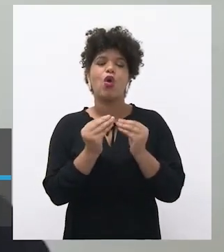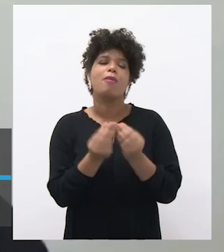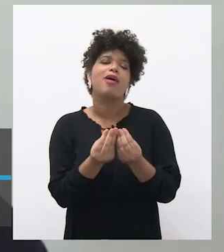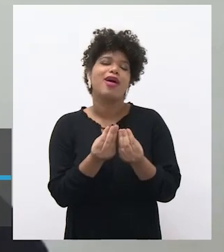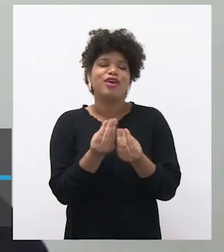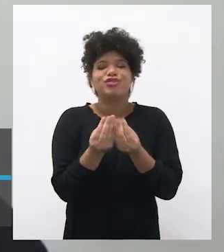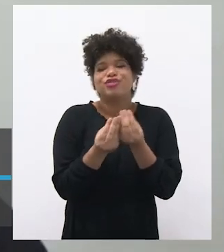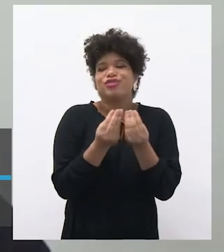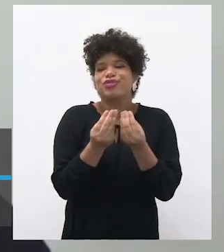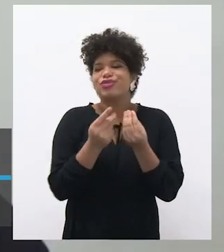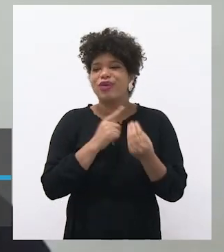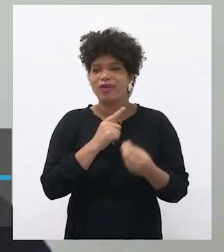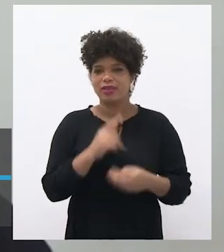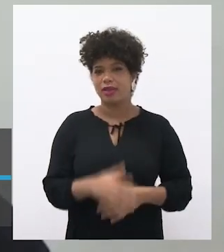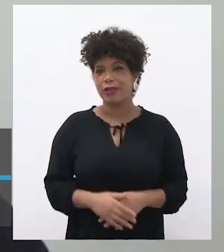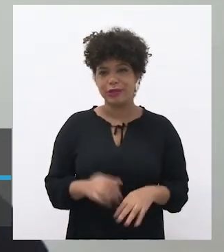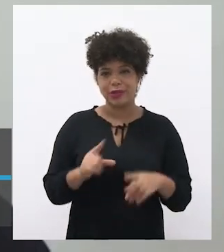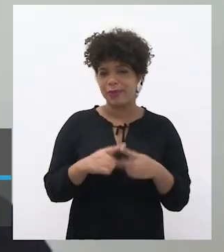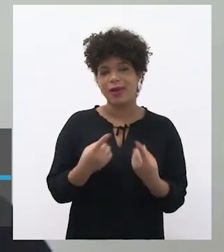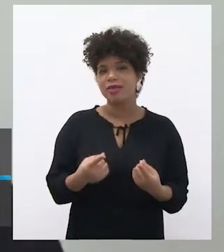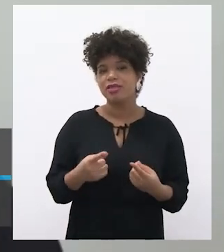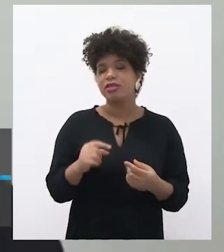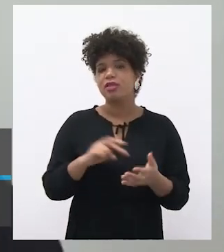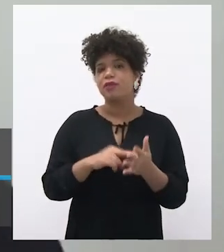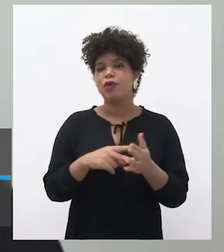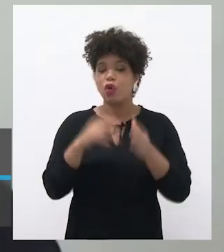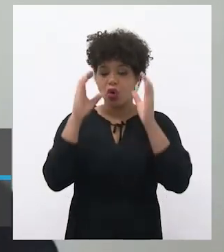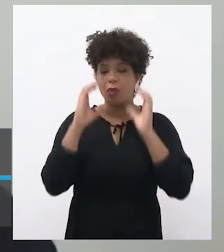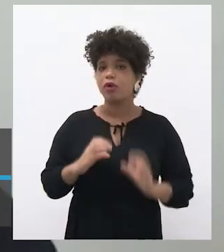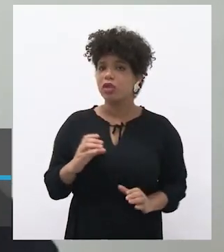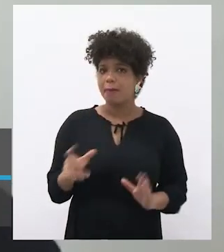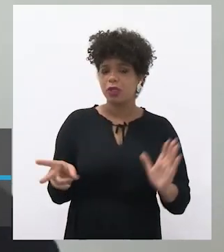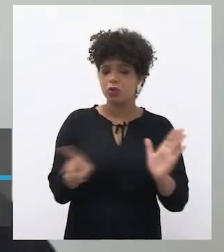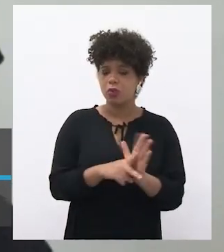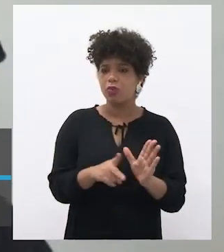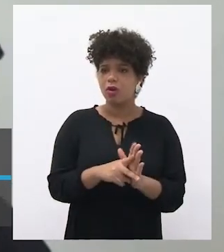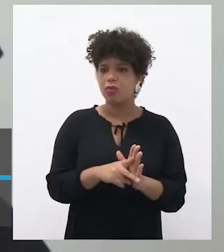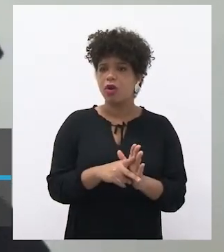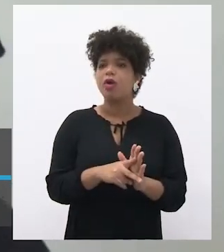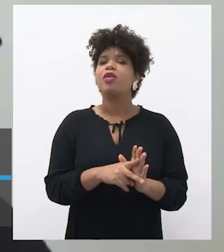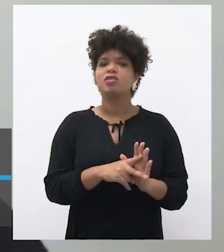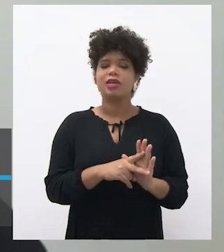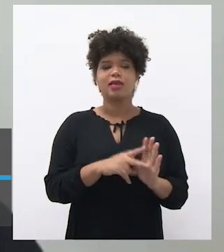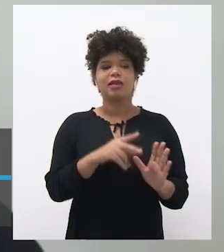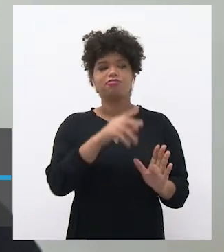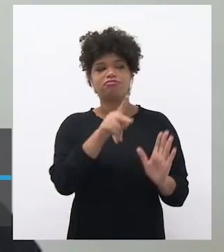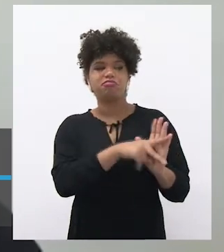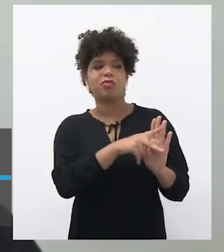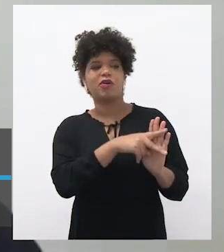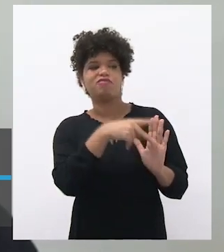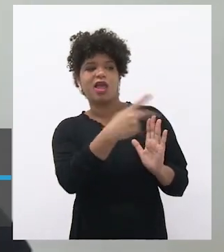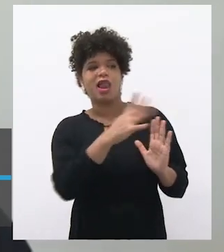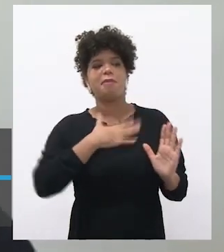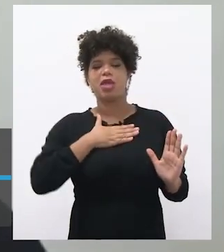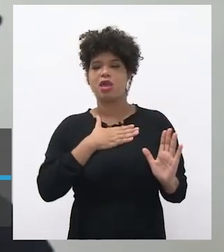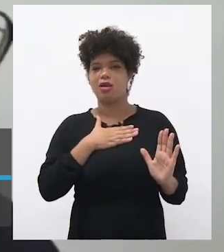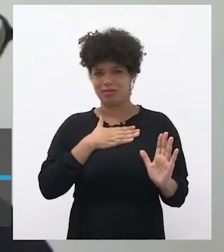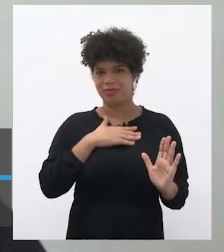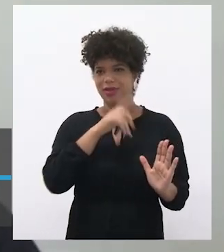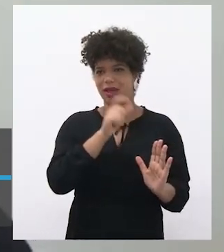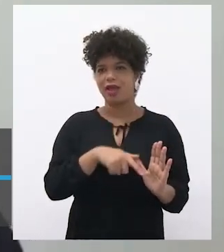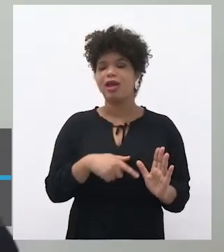que pode ter a manifestação de algum tipo de violência sem que isso seja necessariamente um crime,